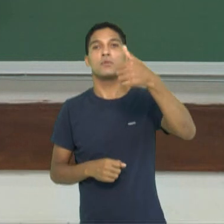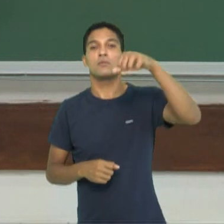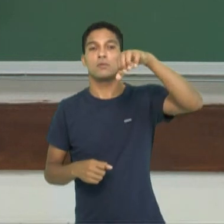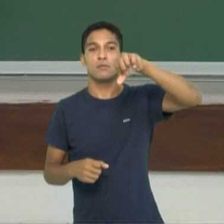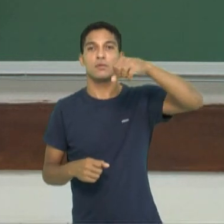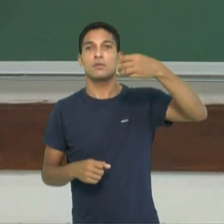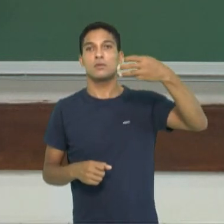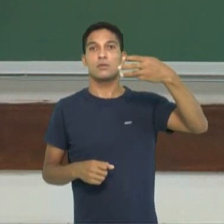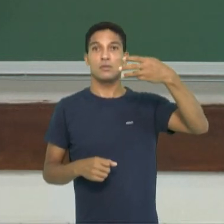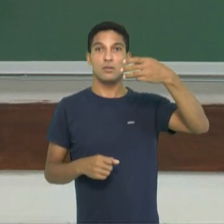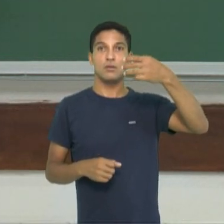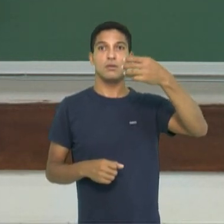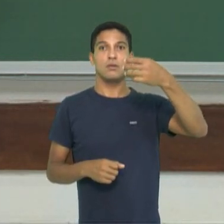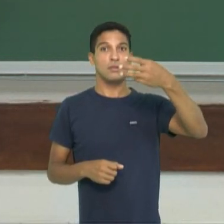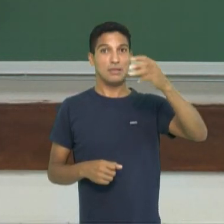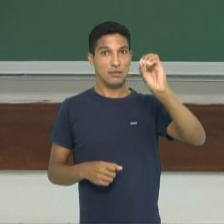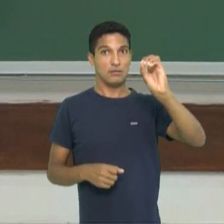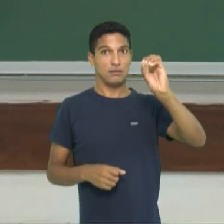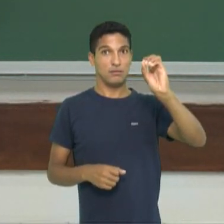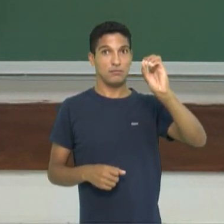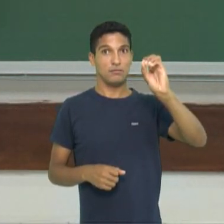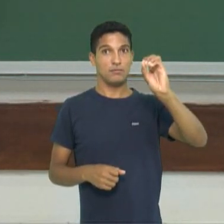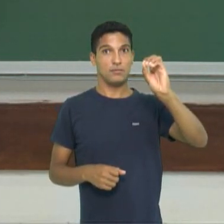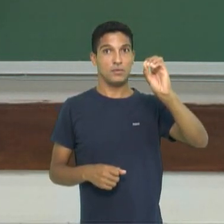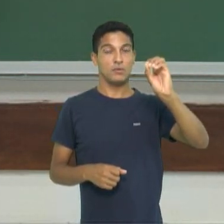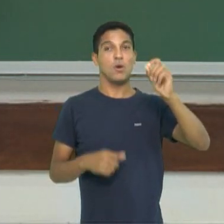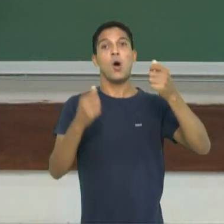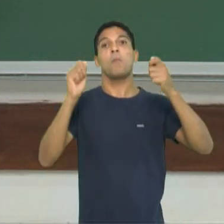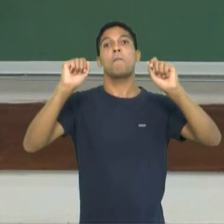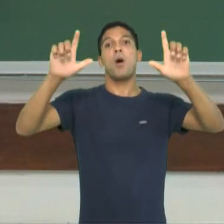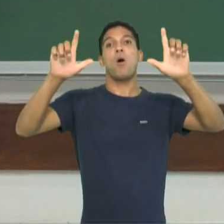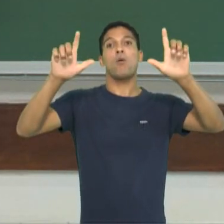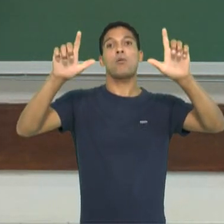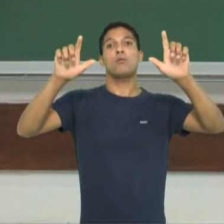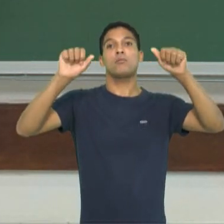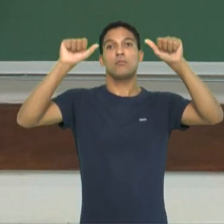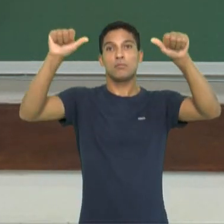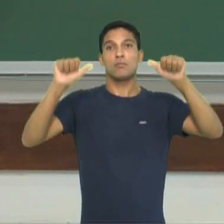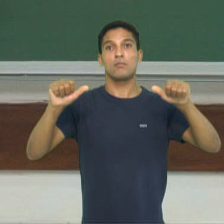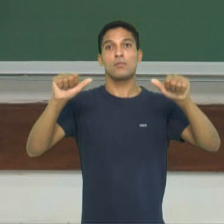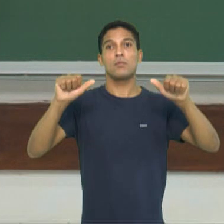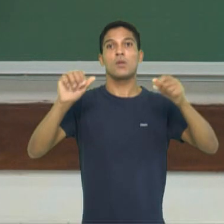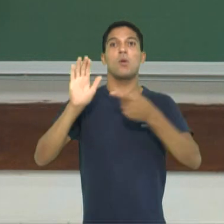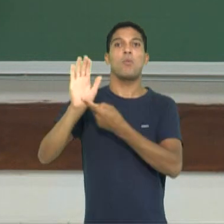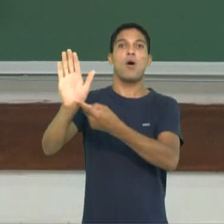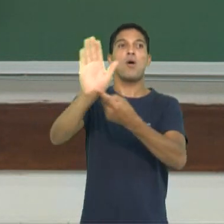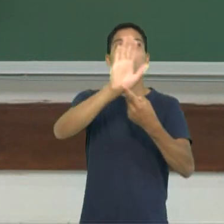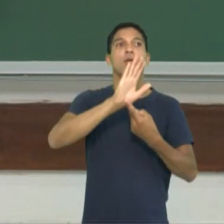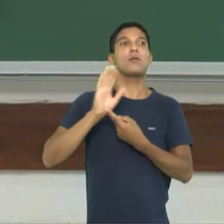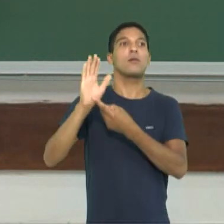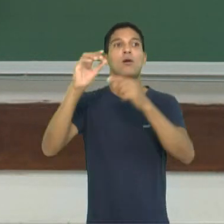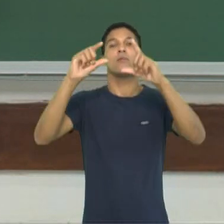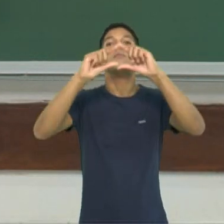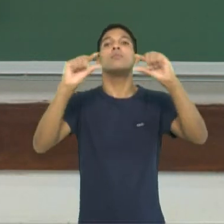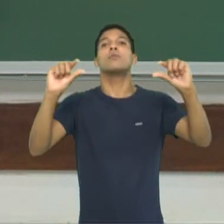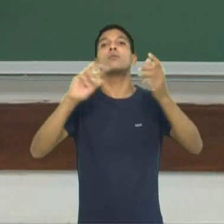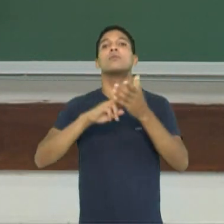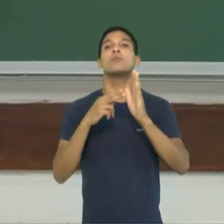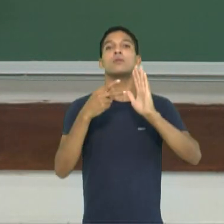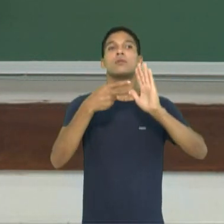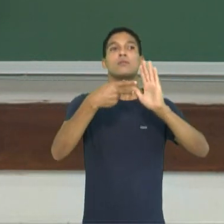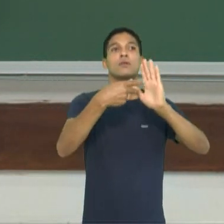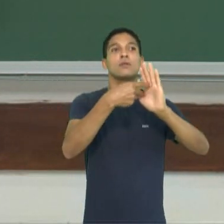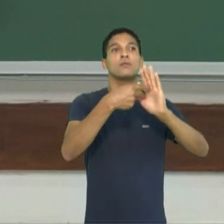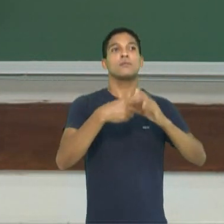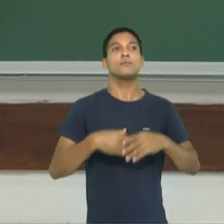1929. Então, em 1930, esse cartaz estava circulando bastante. E o que diz ali nesse cartaz? Em cima